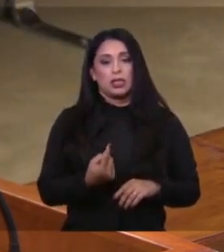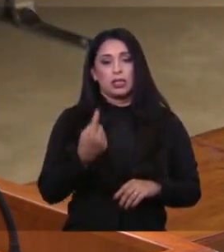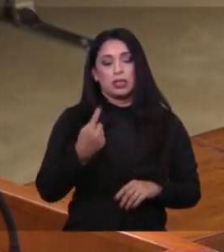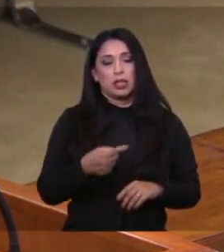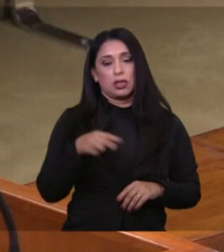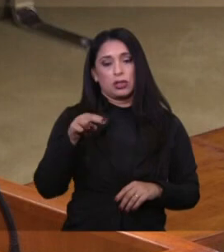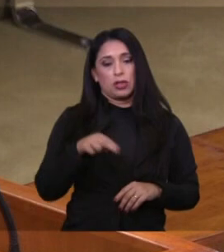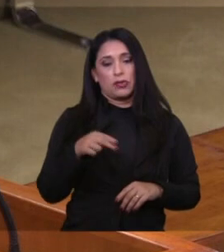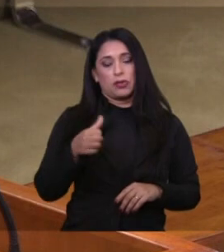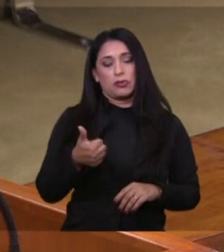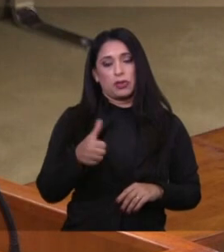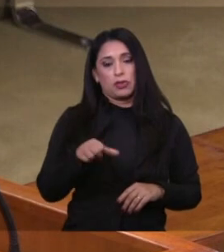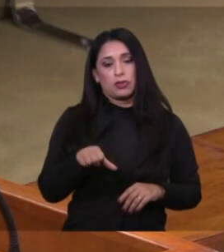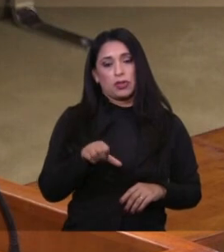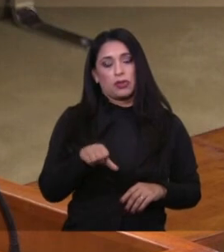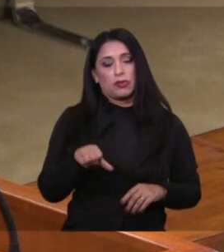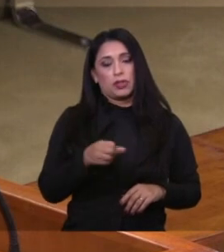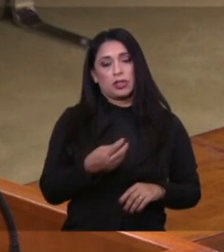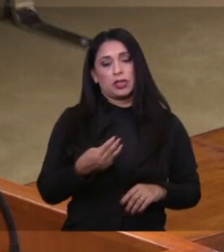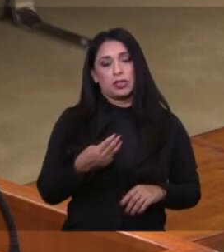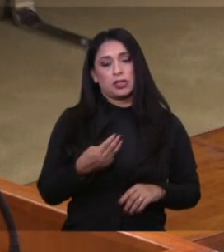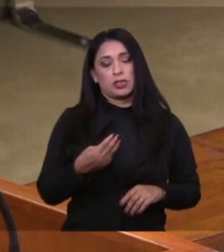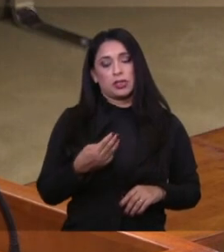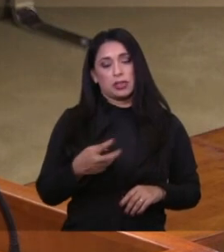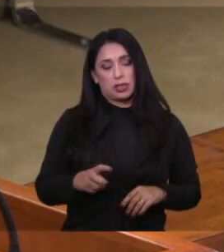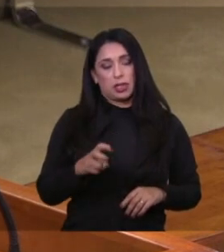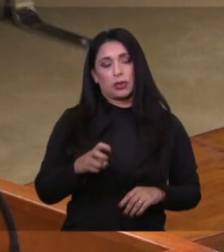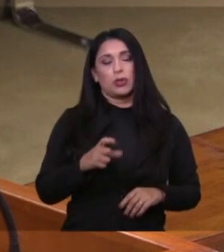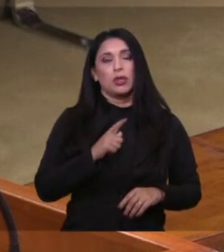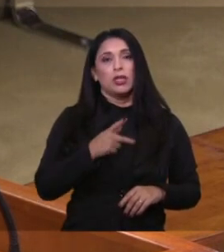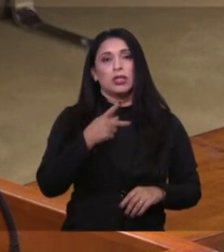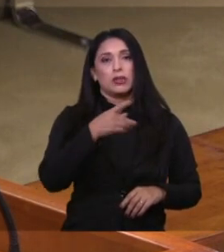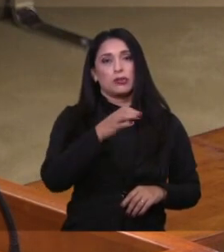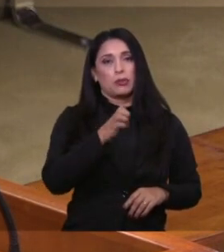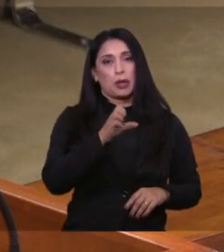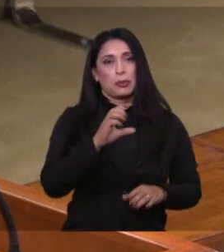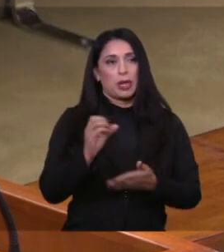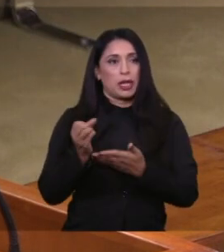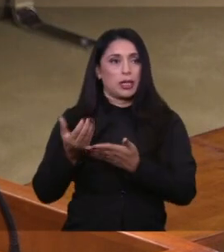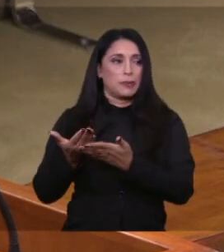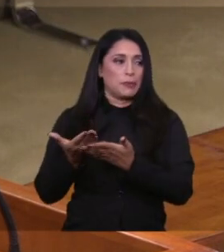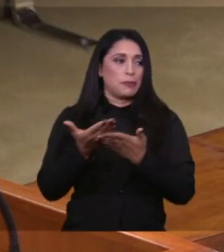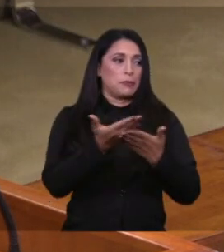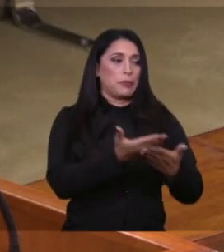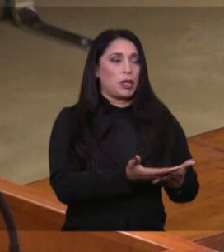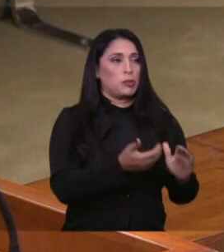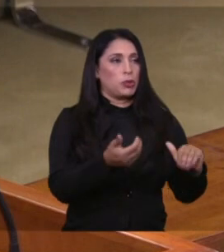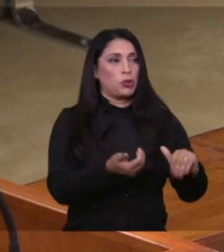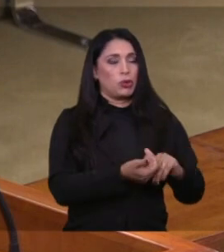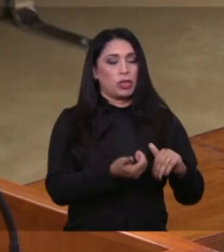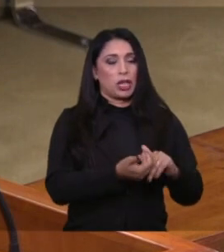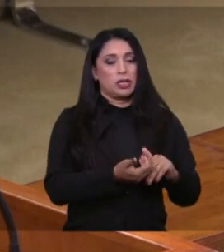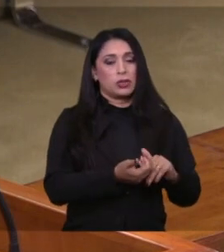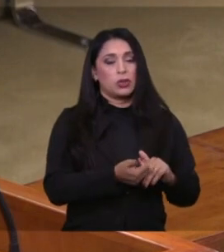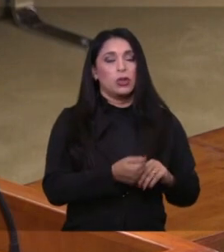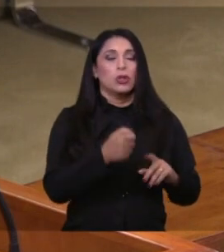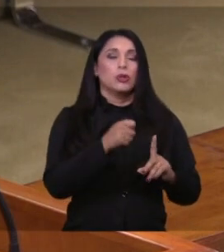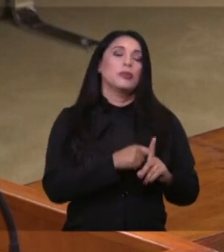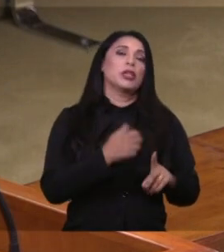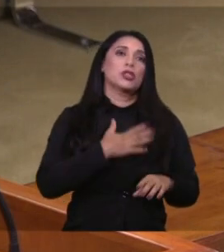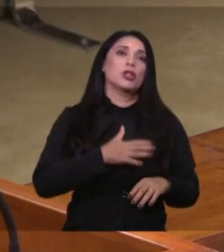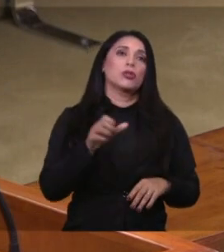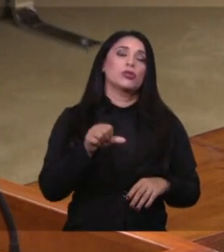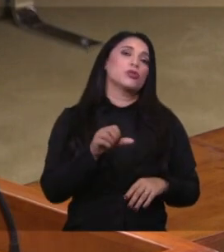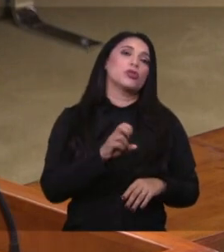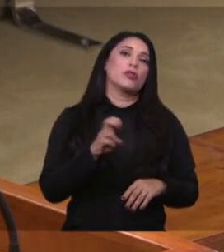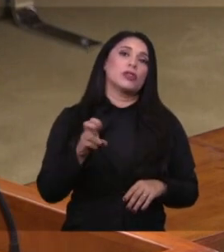de 95. A União enviou uma PEC para o Congresso Nacional, em agosto de 95, para que ela fosse